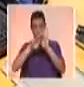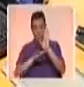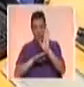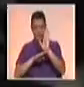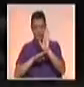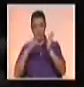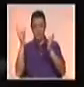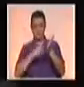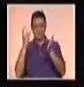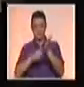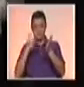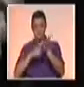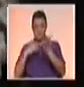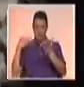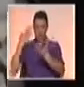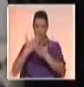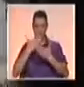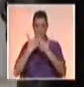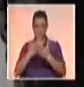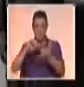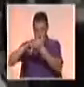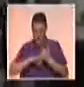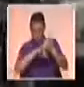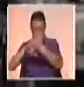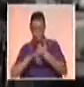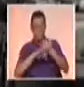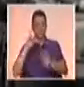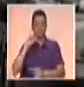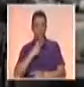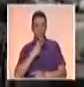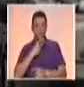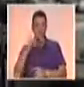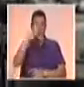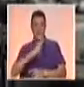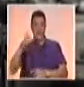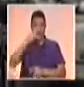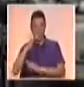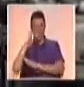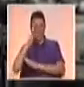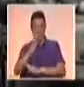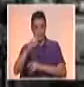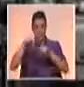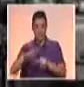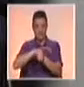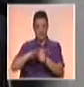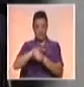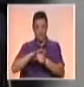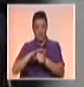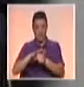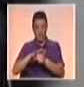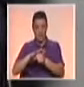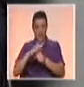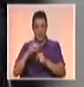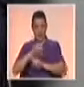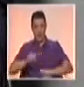Uma necessidade há muito manifestada pelas associações de surdos. Na televisão em direto, esta situação é por enquanto